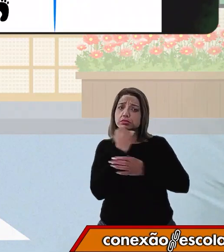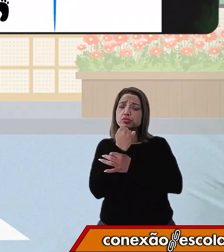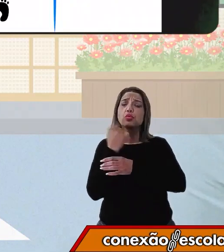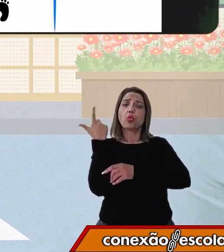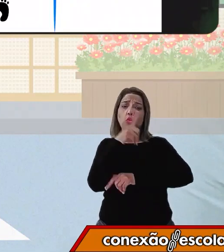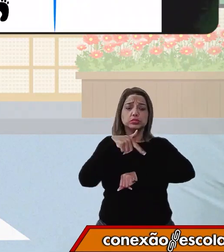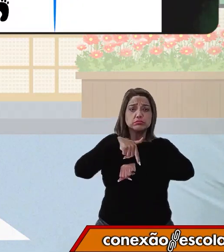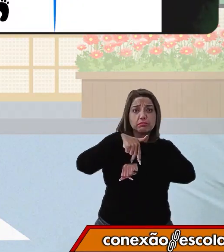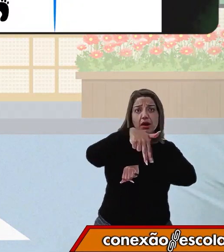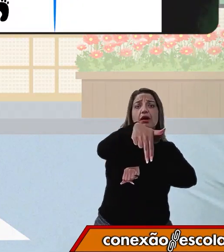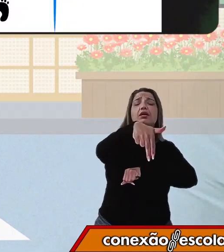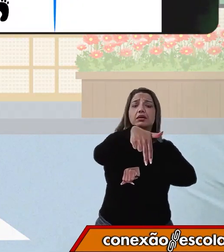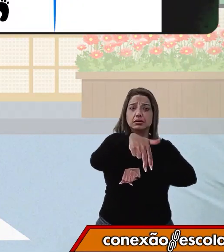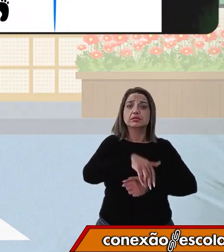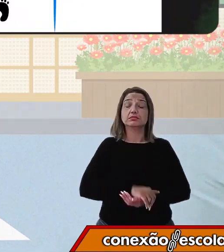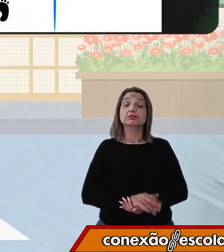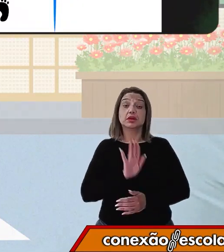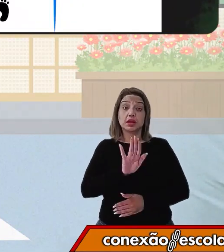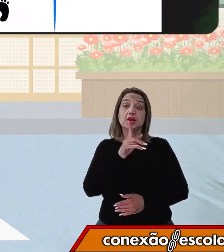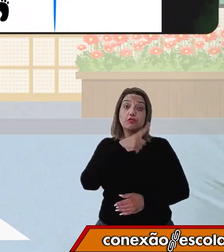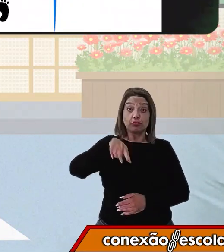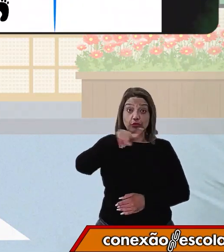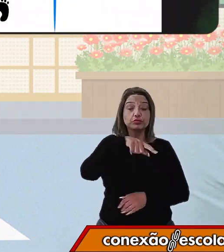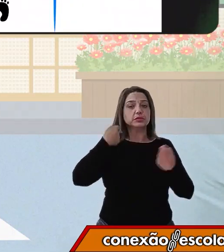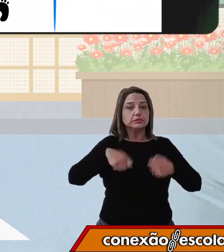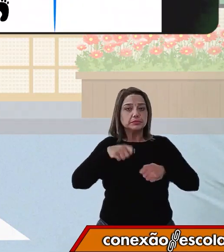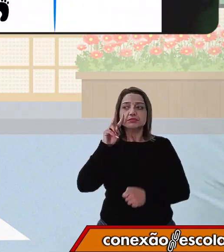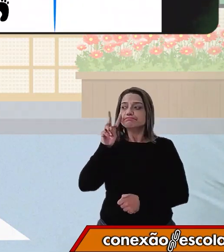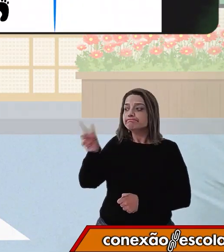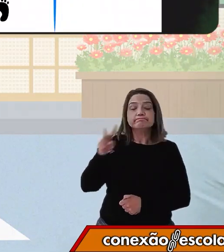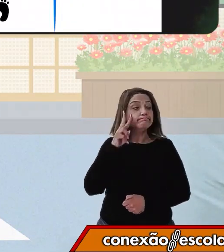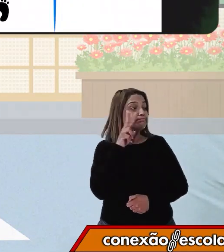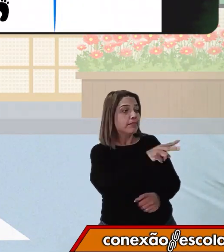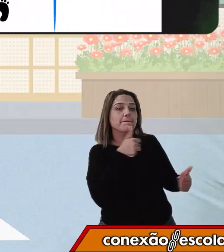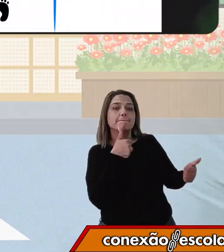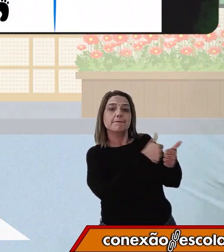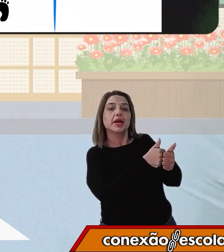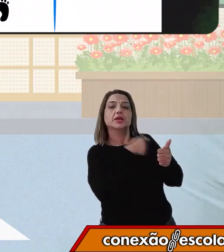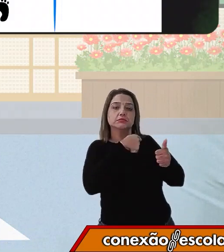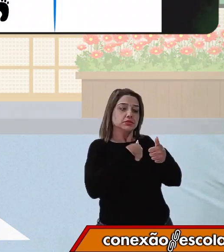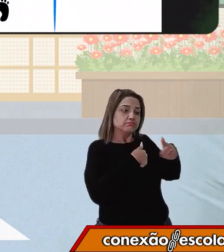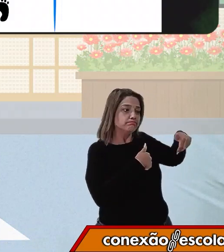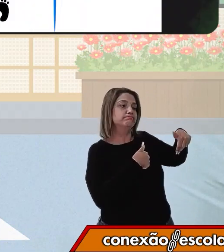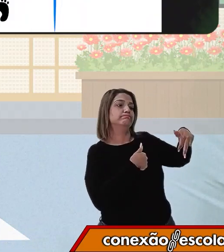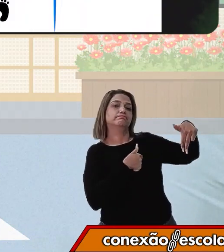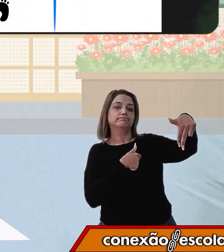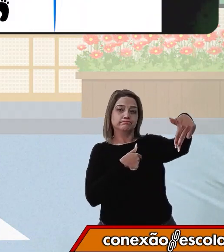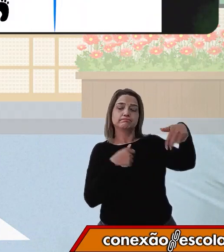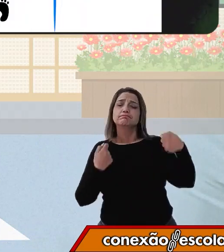para travessia da rua portanto Procure sempre a faixa mais próxima